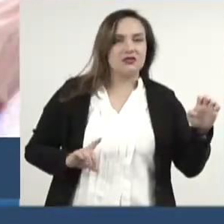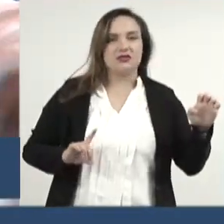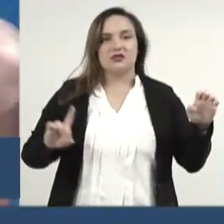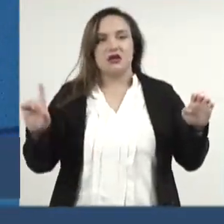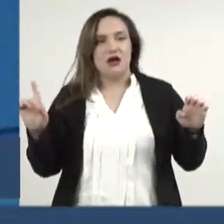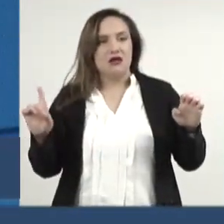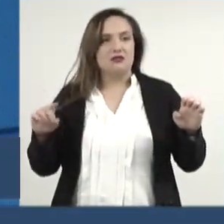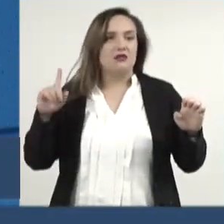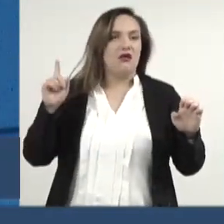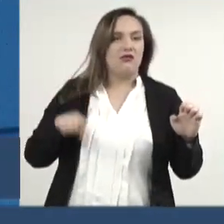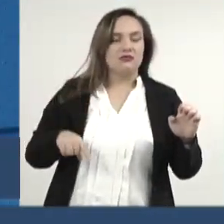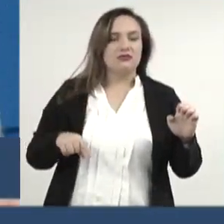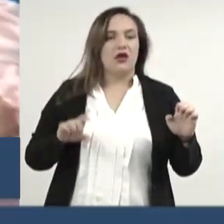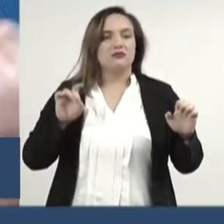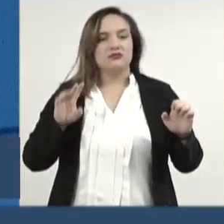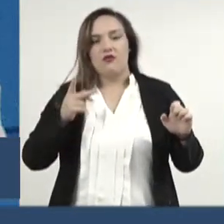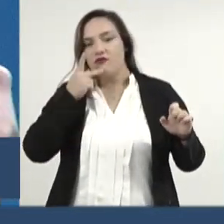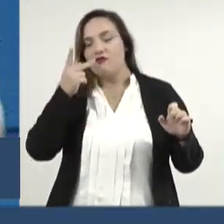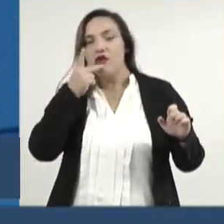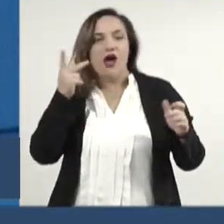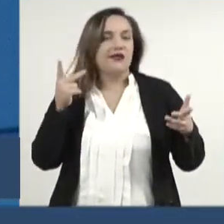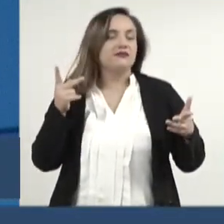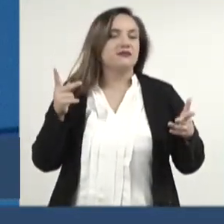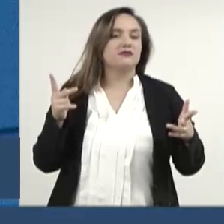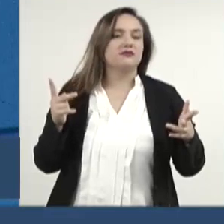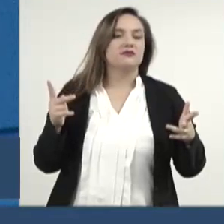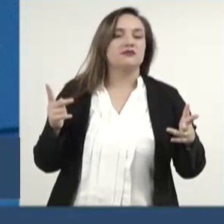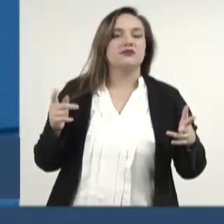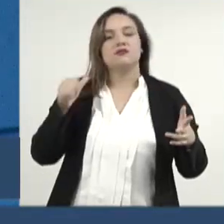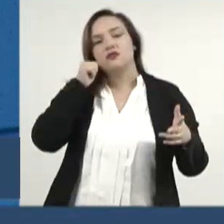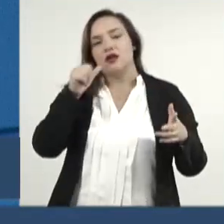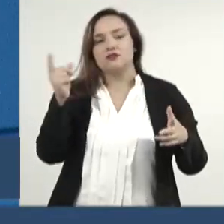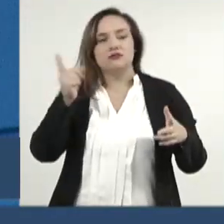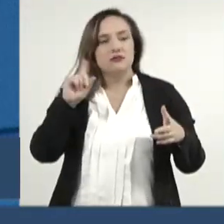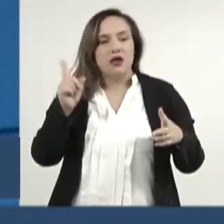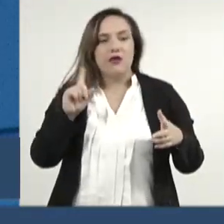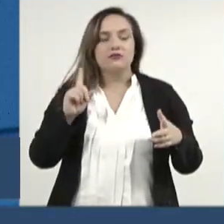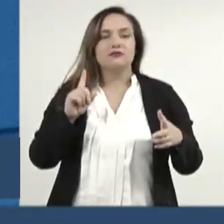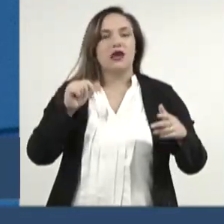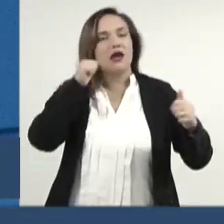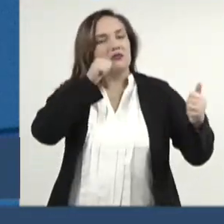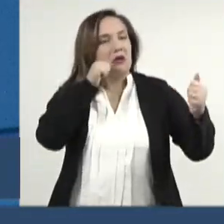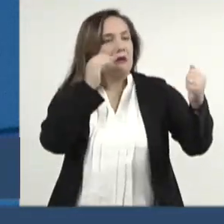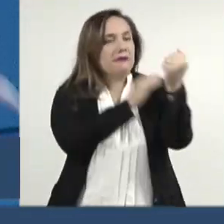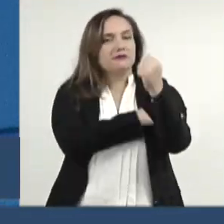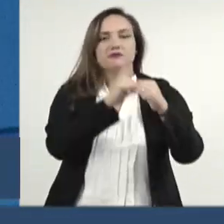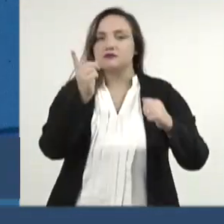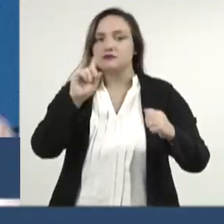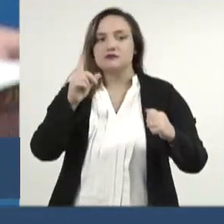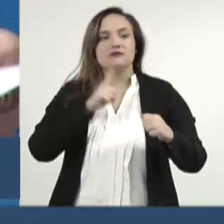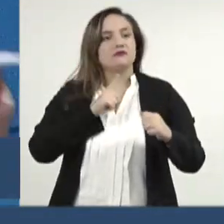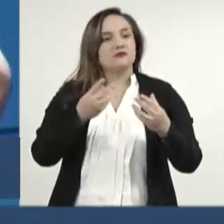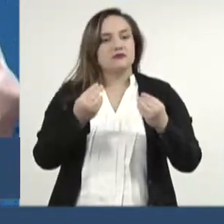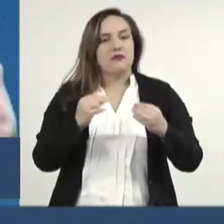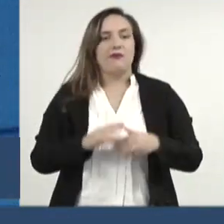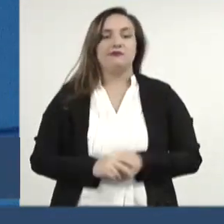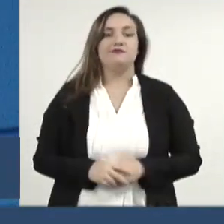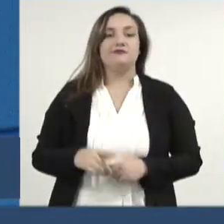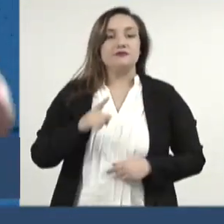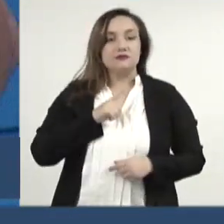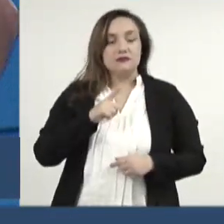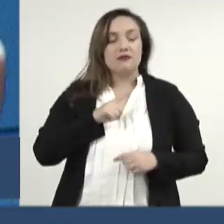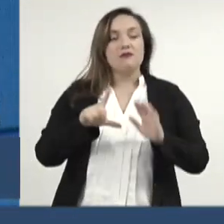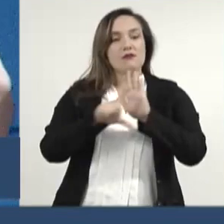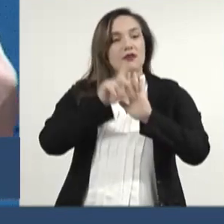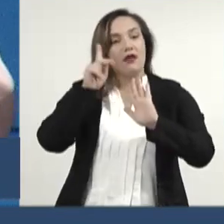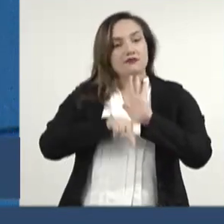conversa de mulher, né? É de feministas. Não é. Isso acontece muito. Nós temos aqui o projeto de lei da deputada Mara